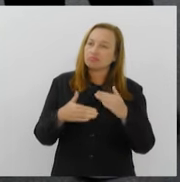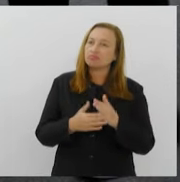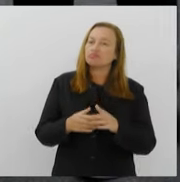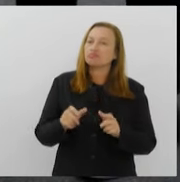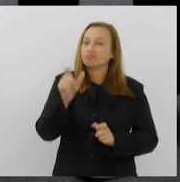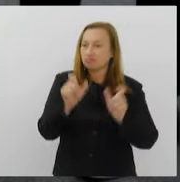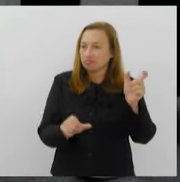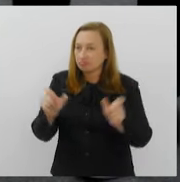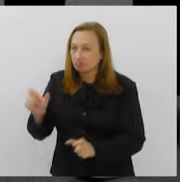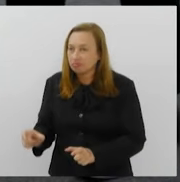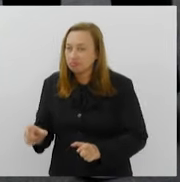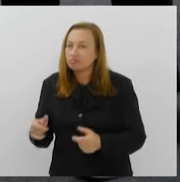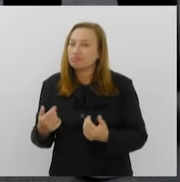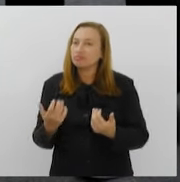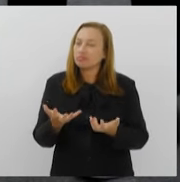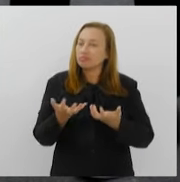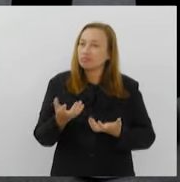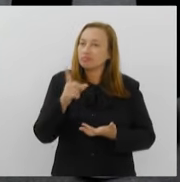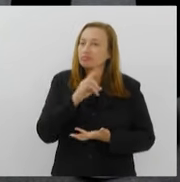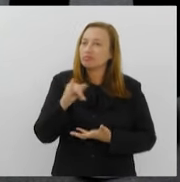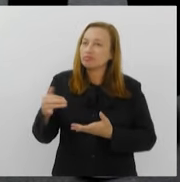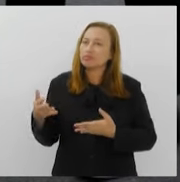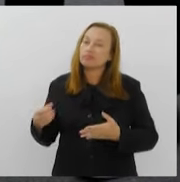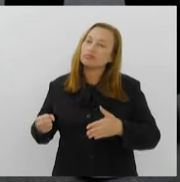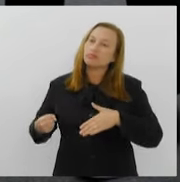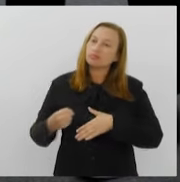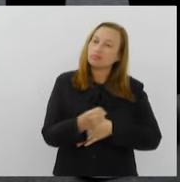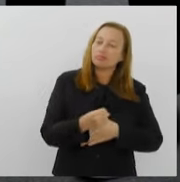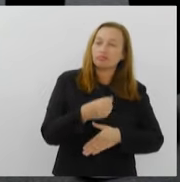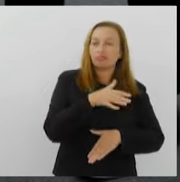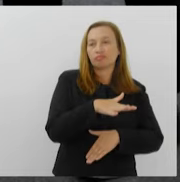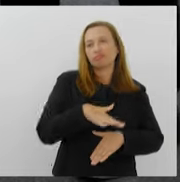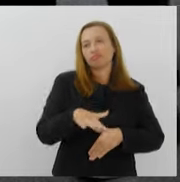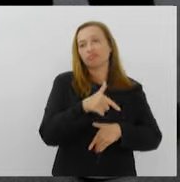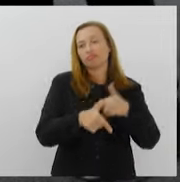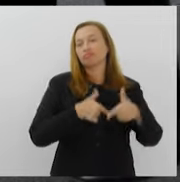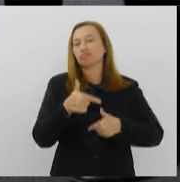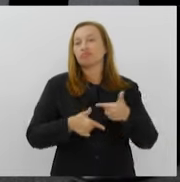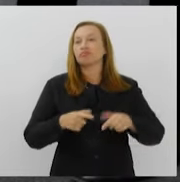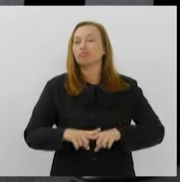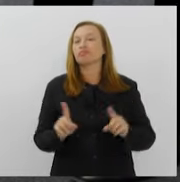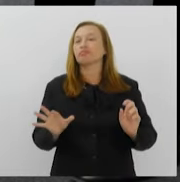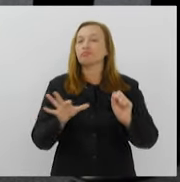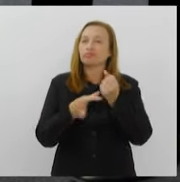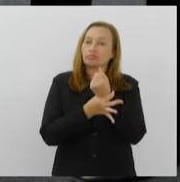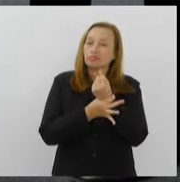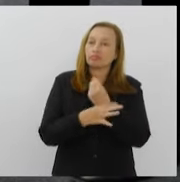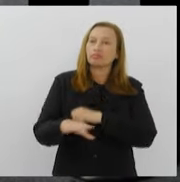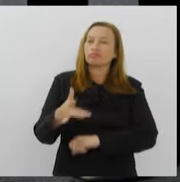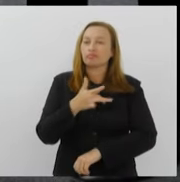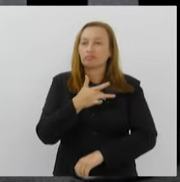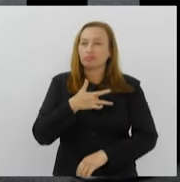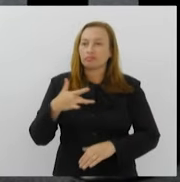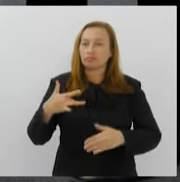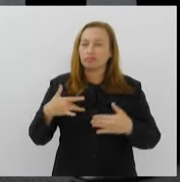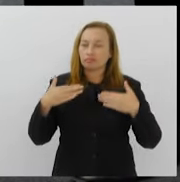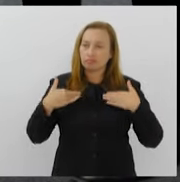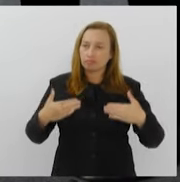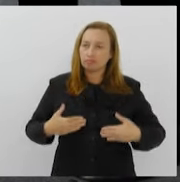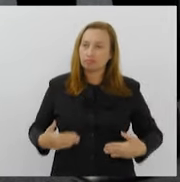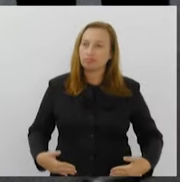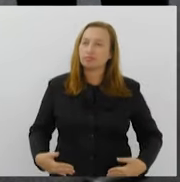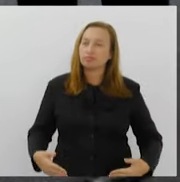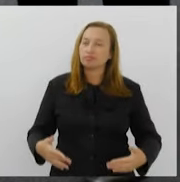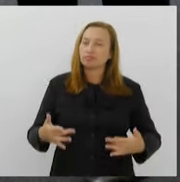que pretendem um dia entrar no mercado de trabalho, como também para assegurar a saúde física e